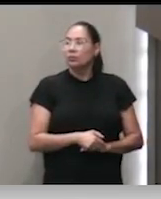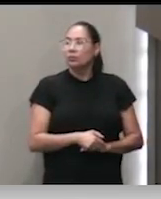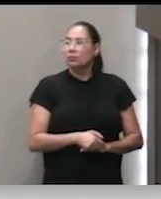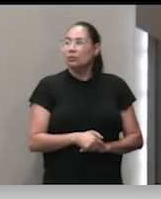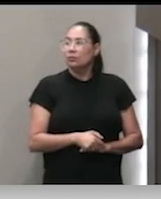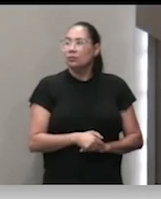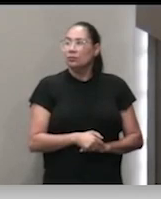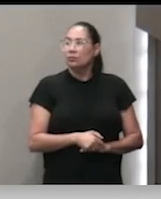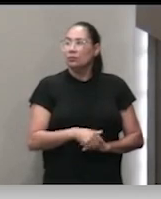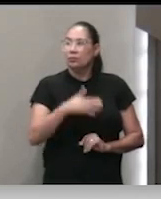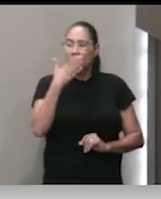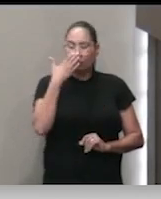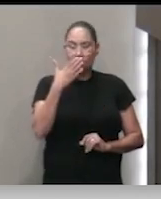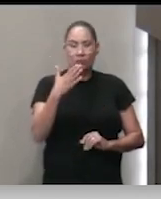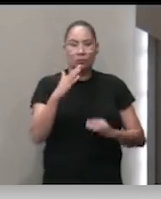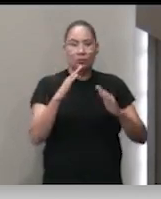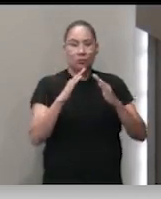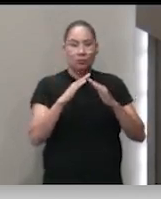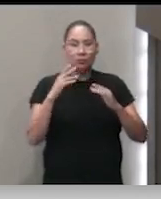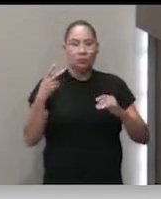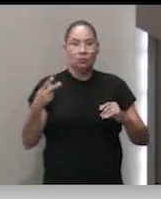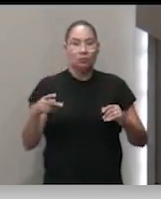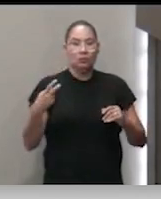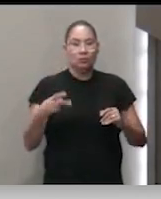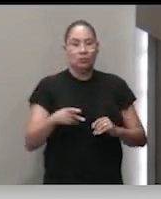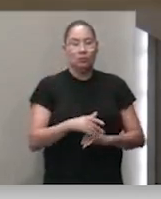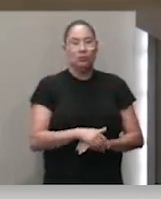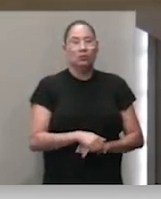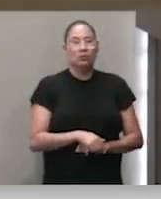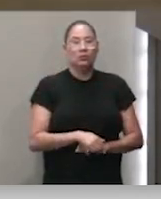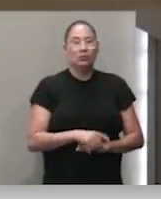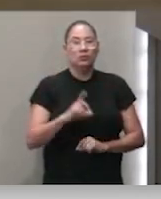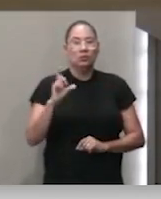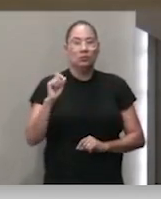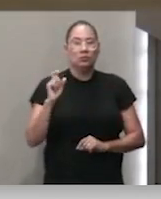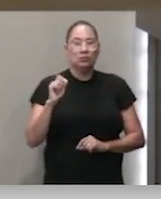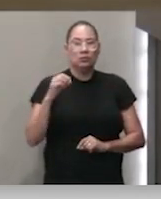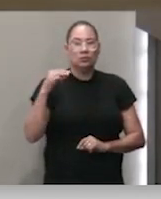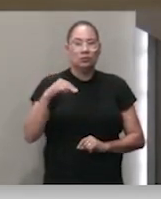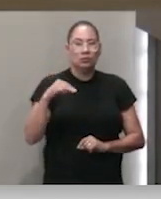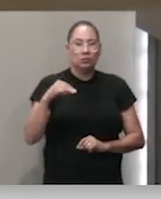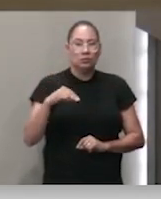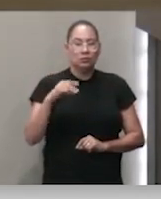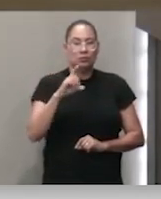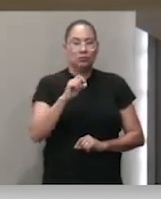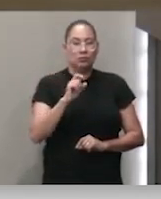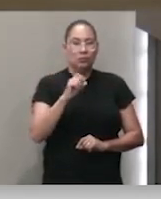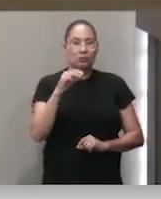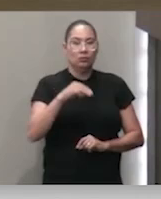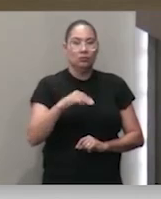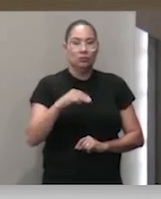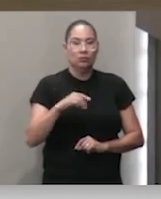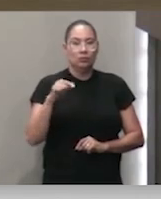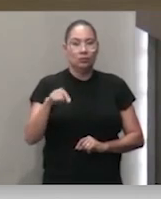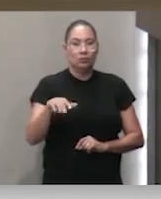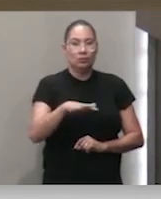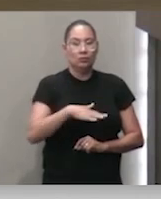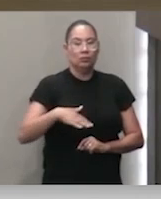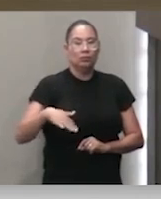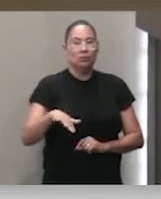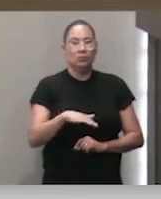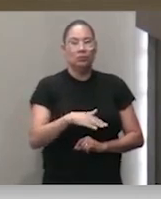Olha isso aí, na frente da casa dele, em 10 minutos, no máximo, é essa